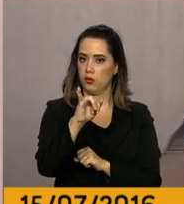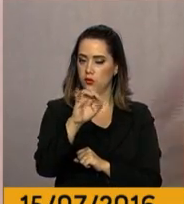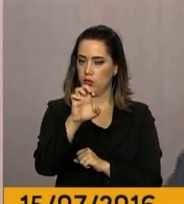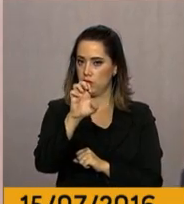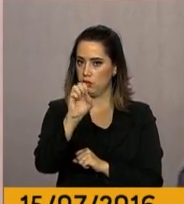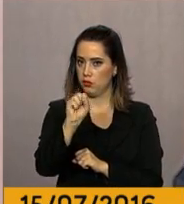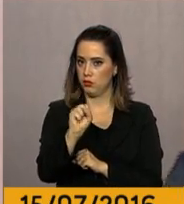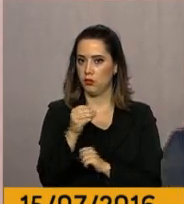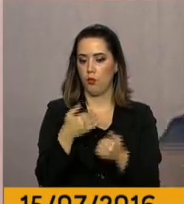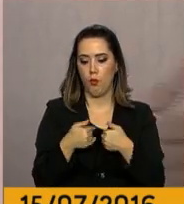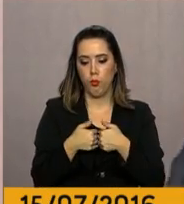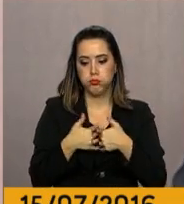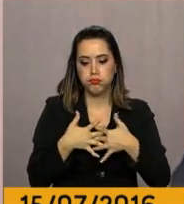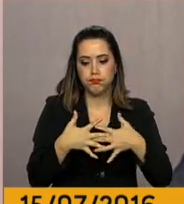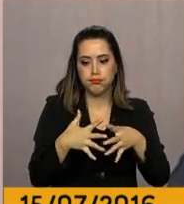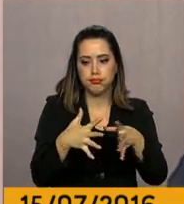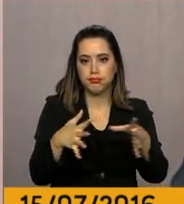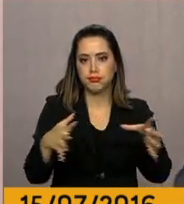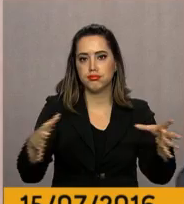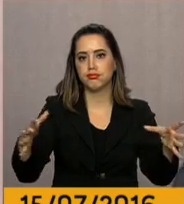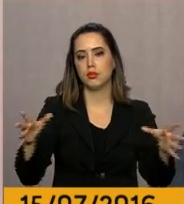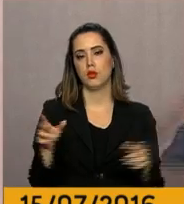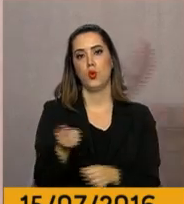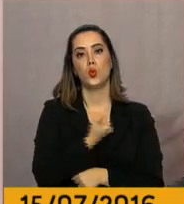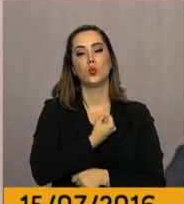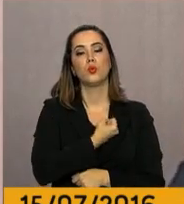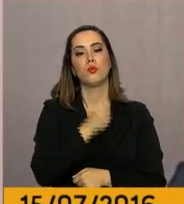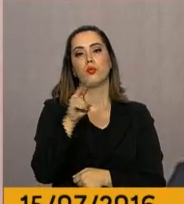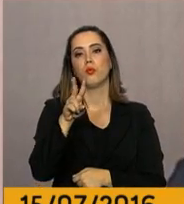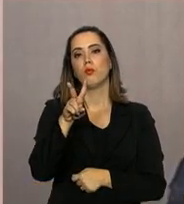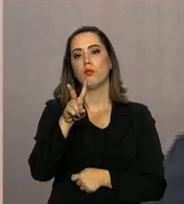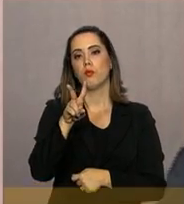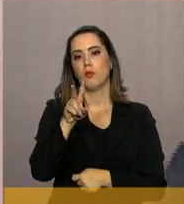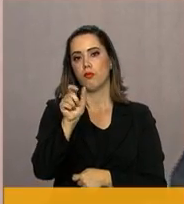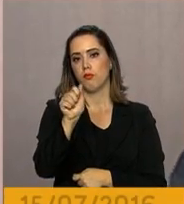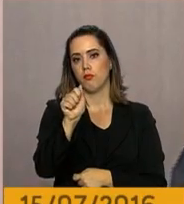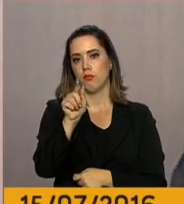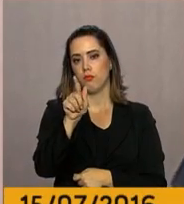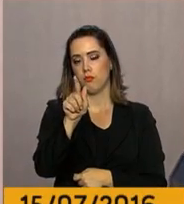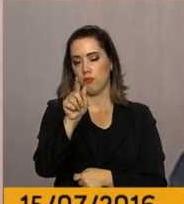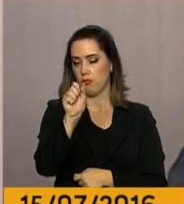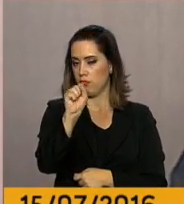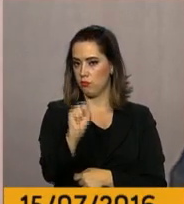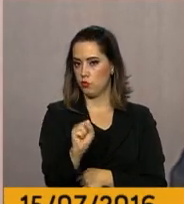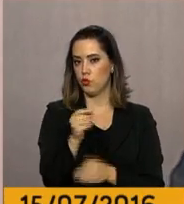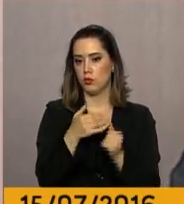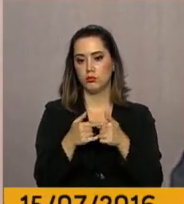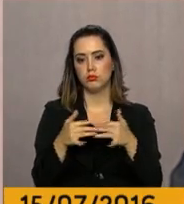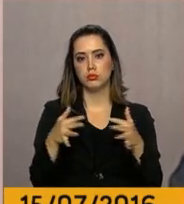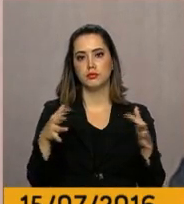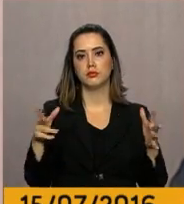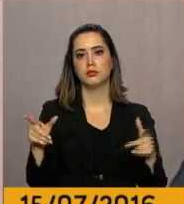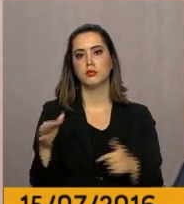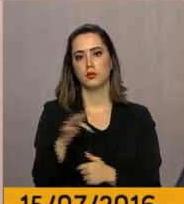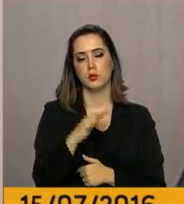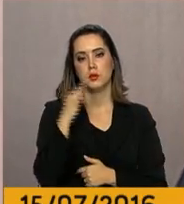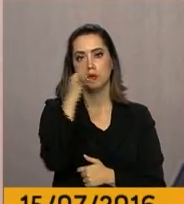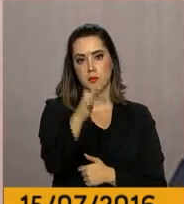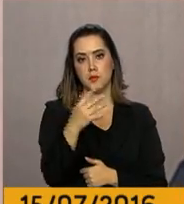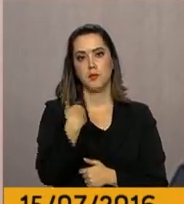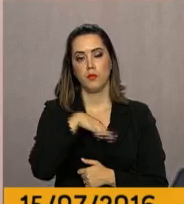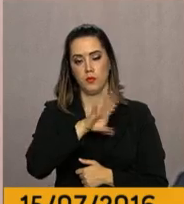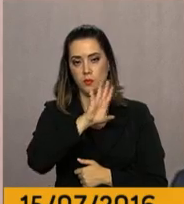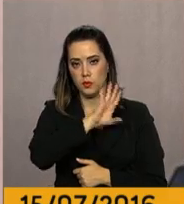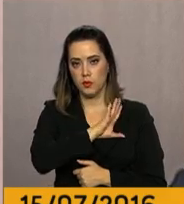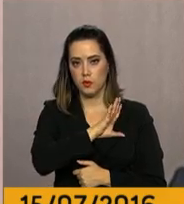FIES ampliado para mais vagas, mais sustentável, ou sustentável de fato, no médio e longo prazo, e que